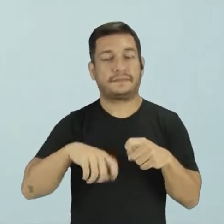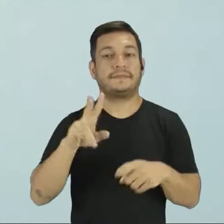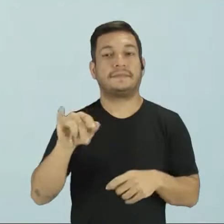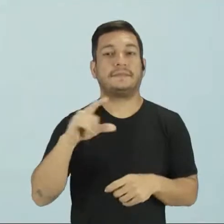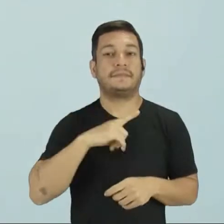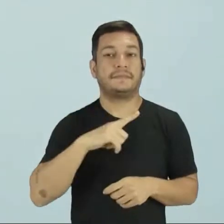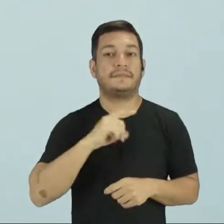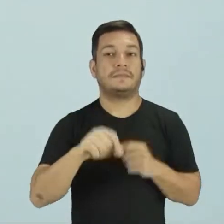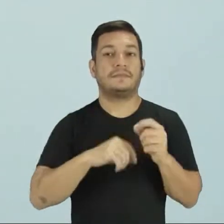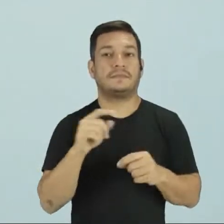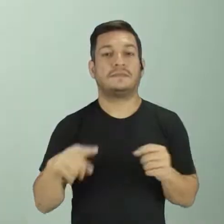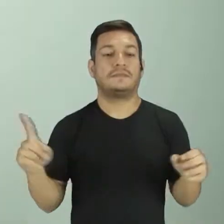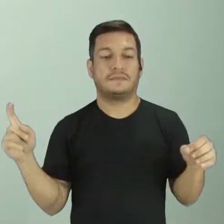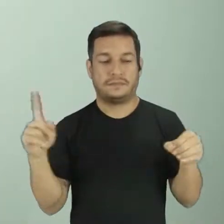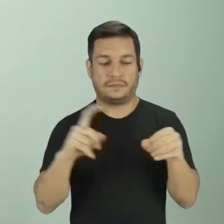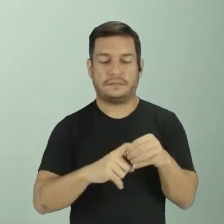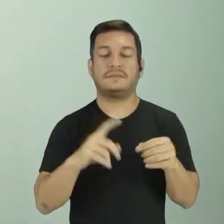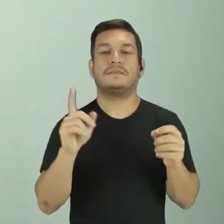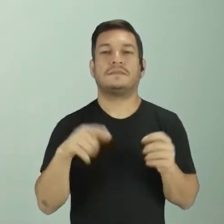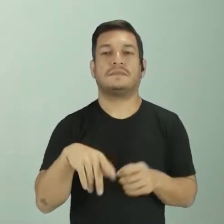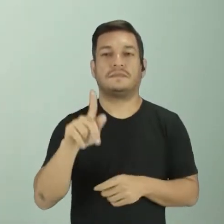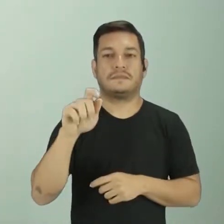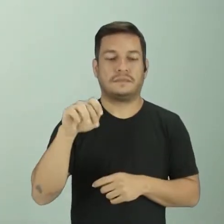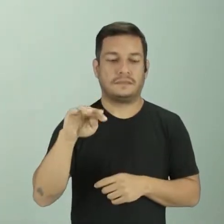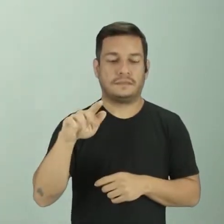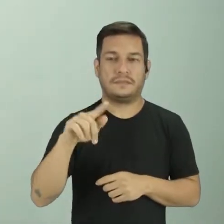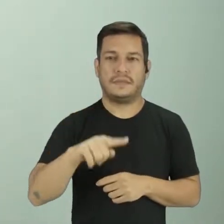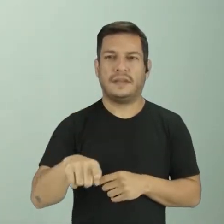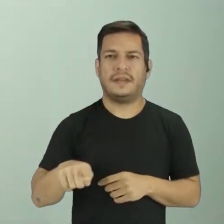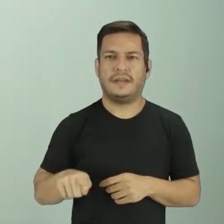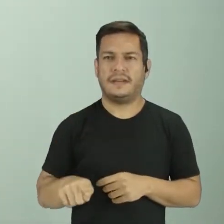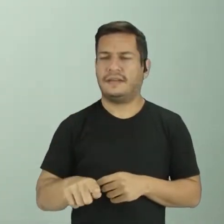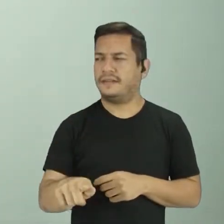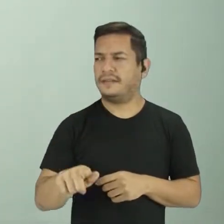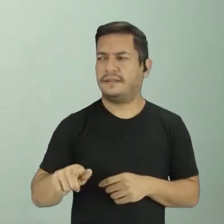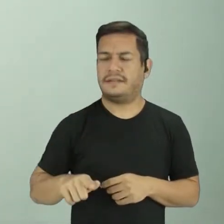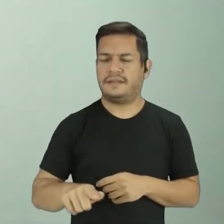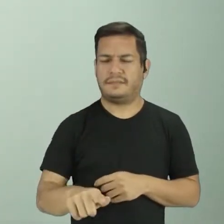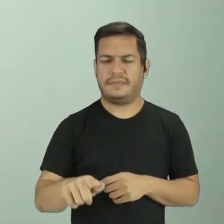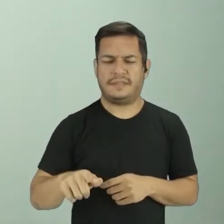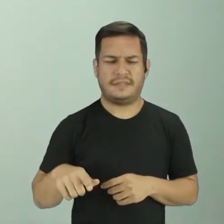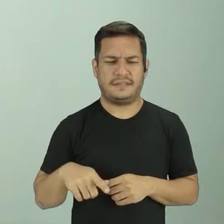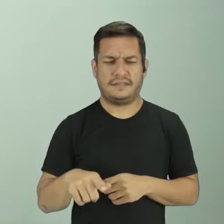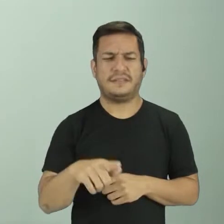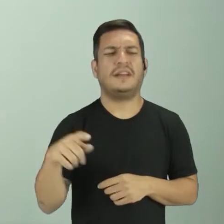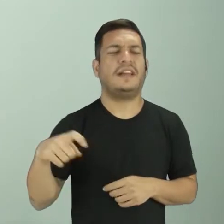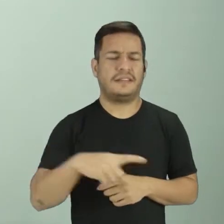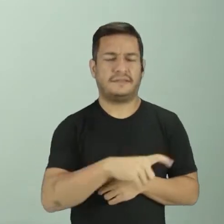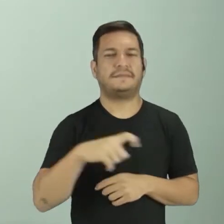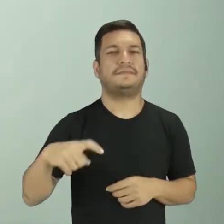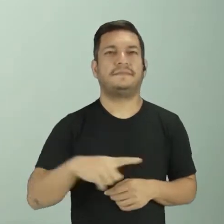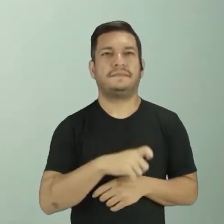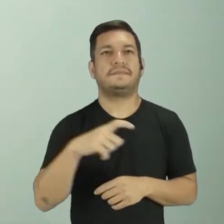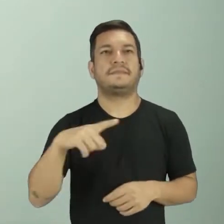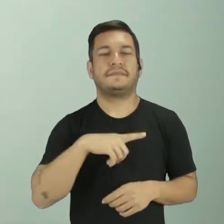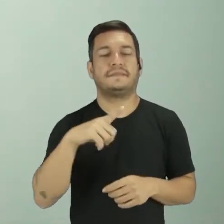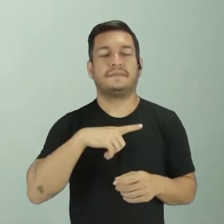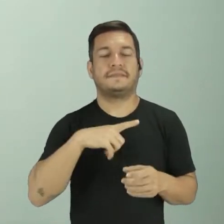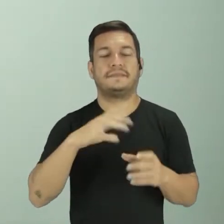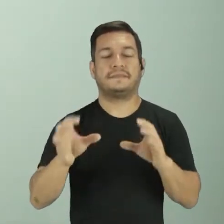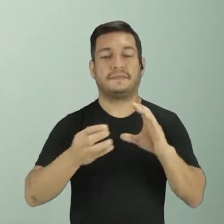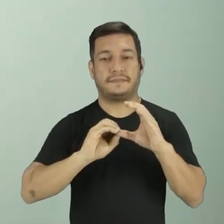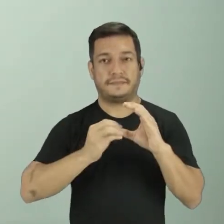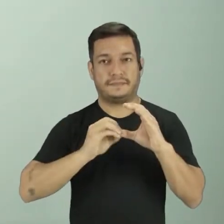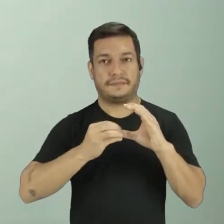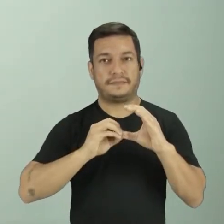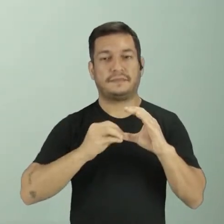vai haver um cruzamento ali dos gametas, tá? Então é necessário a redução do material genético, ou seja, essas células,